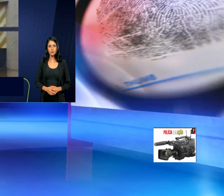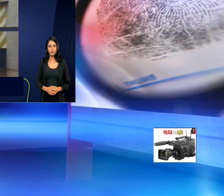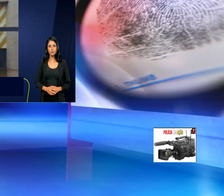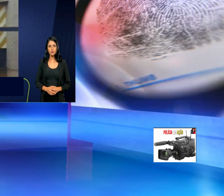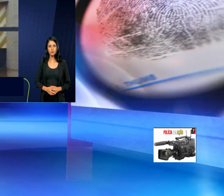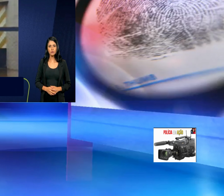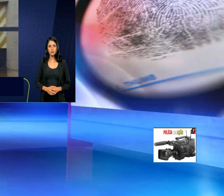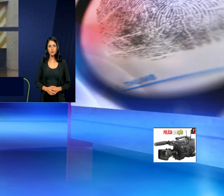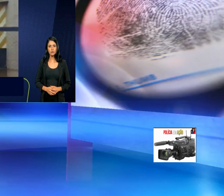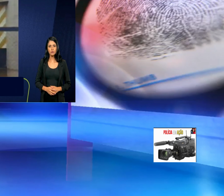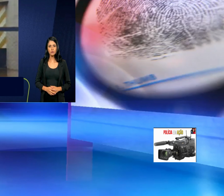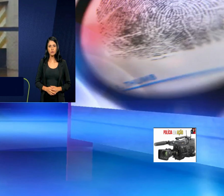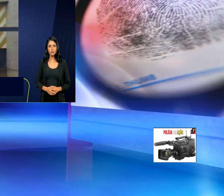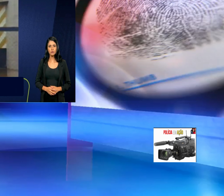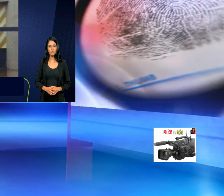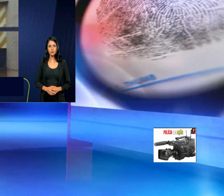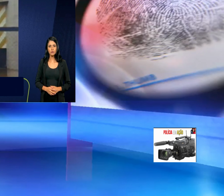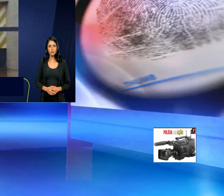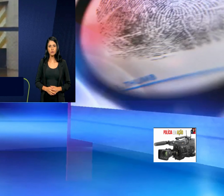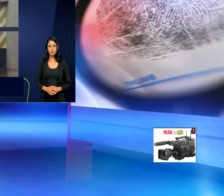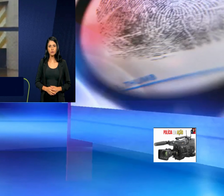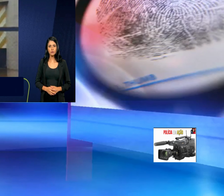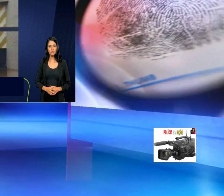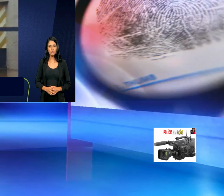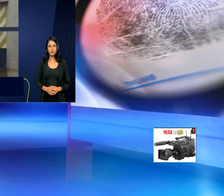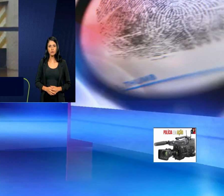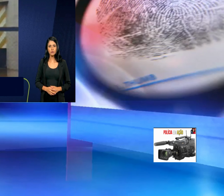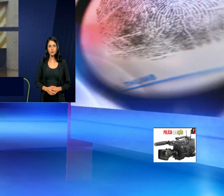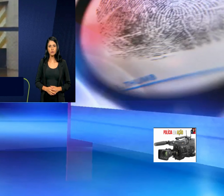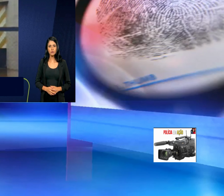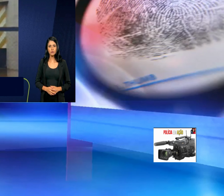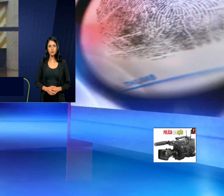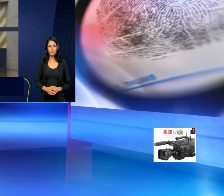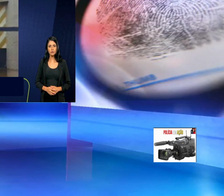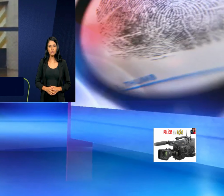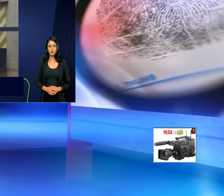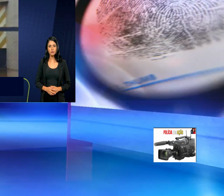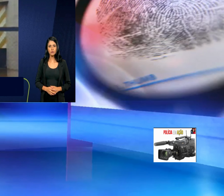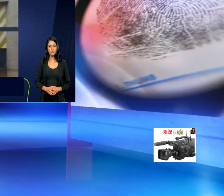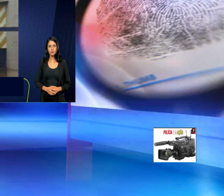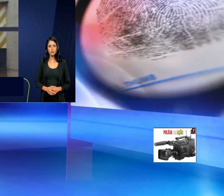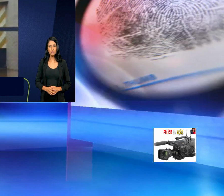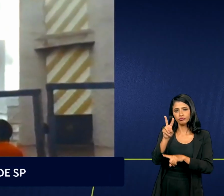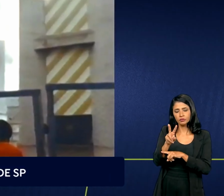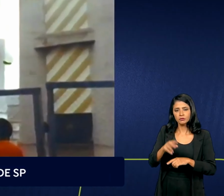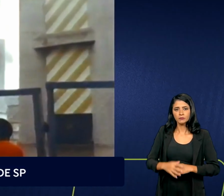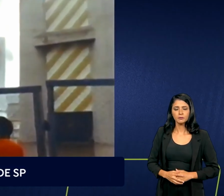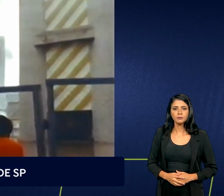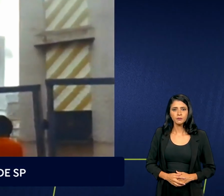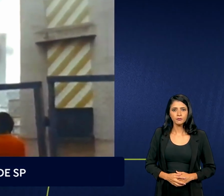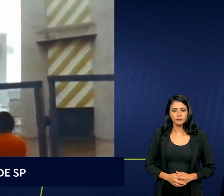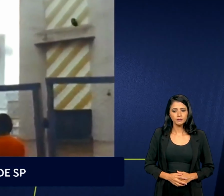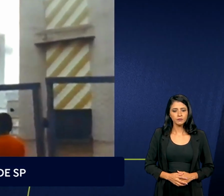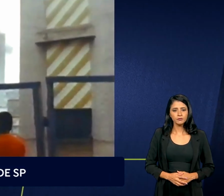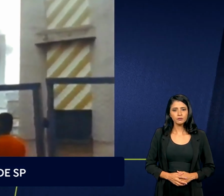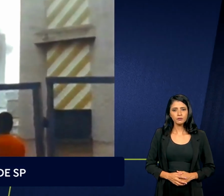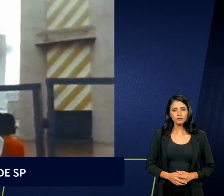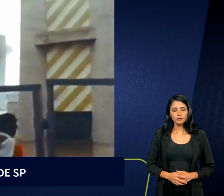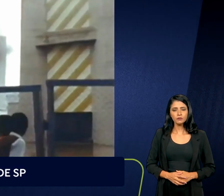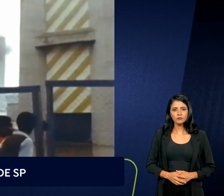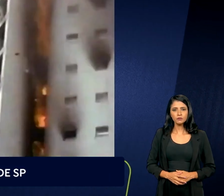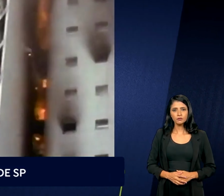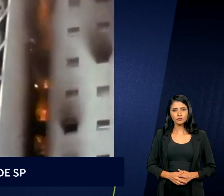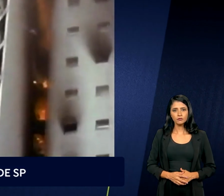bem lembrado pela tragédia que aconteceu. Mas vamos ao nosso fato de hoje.